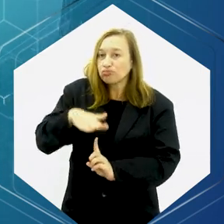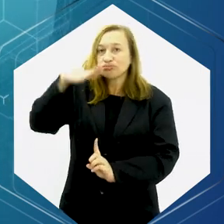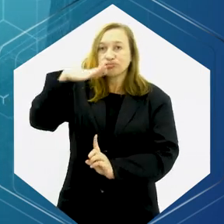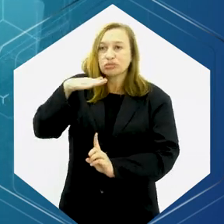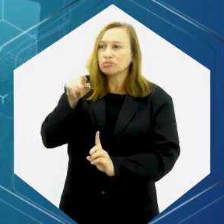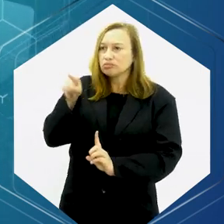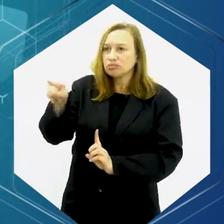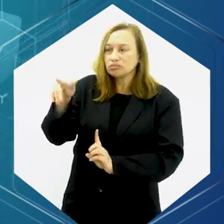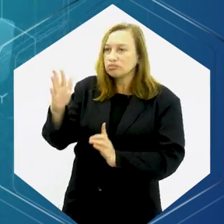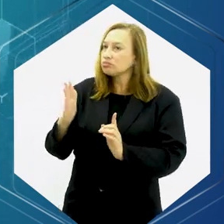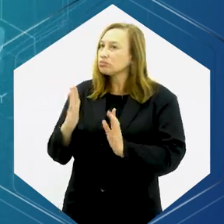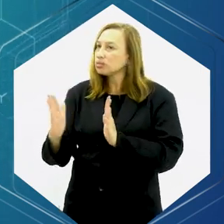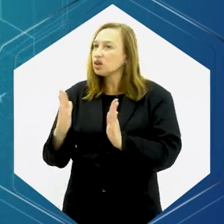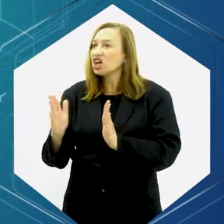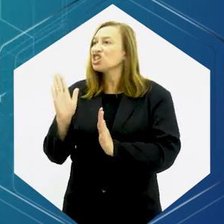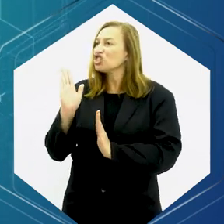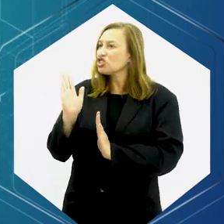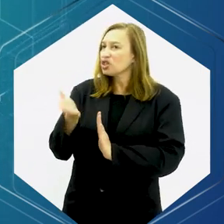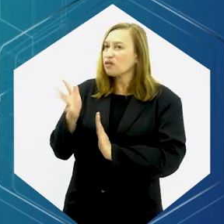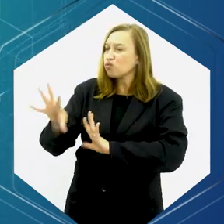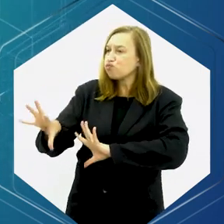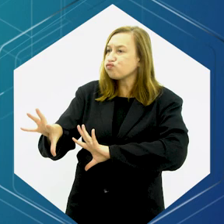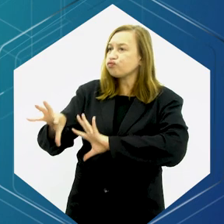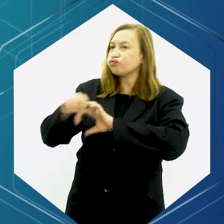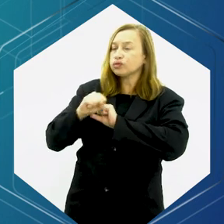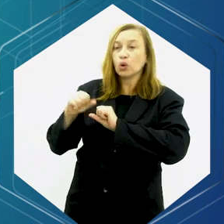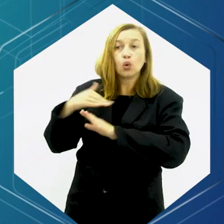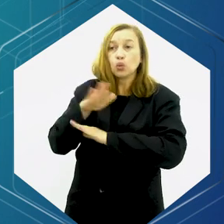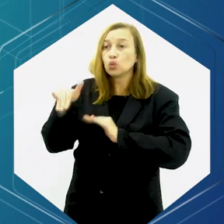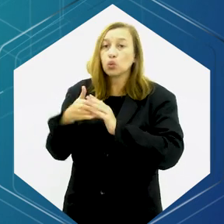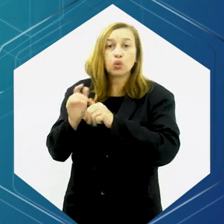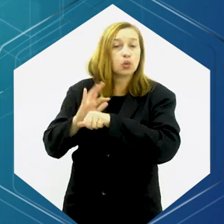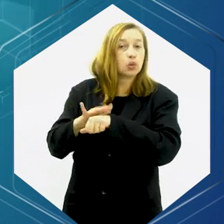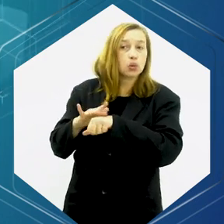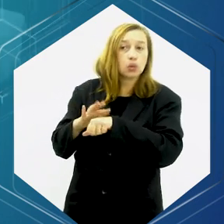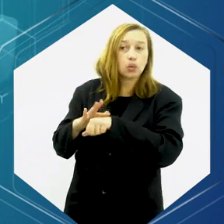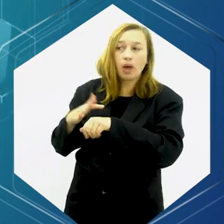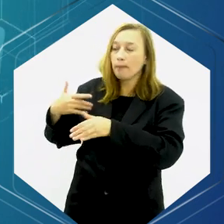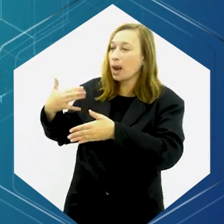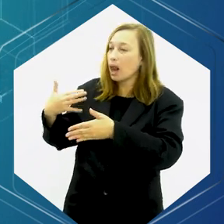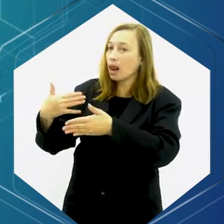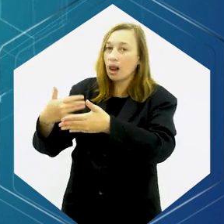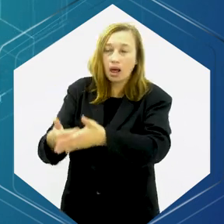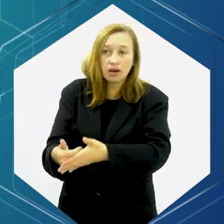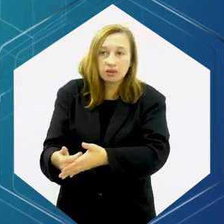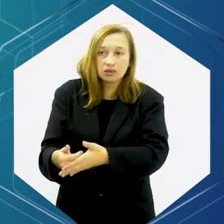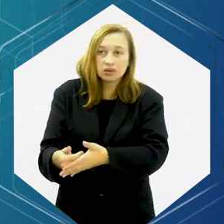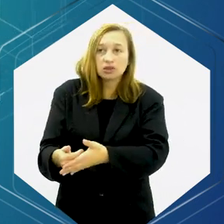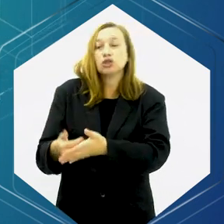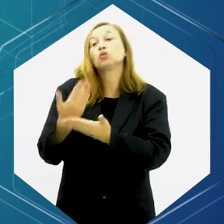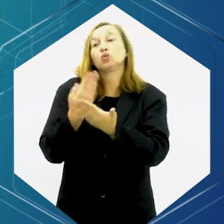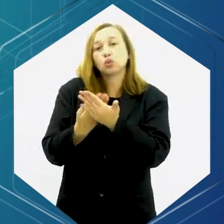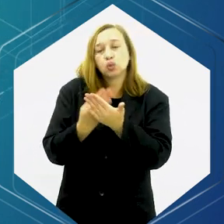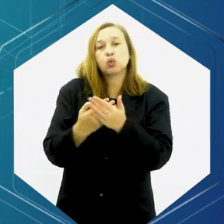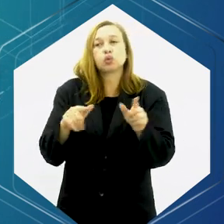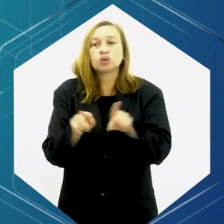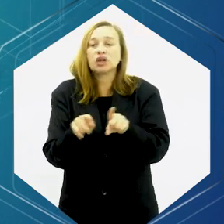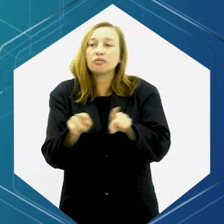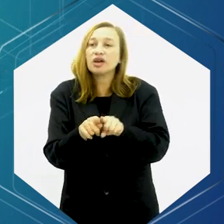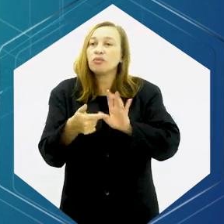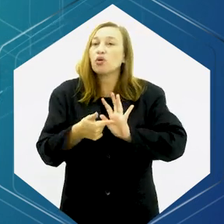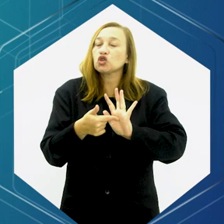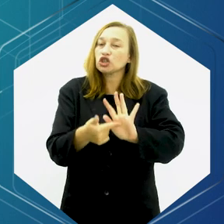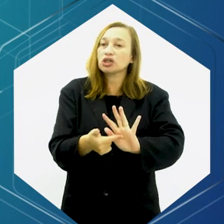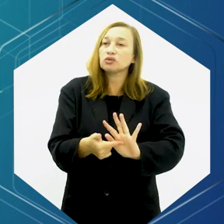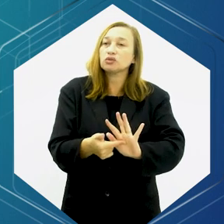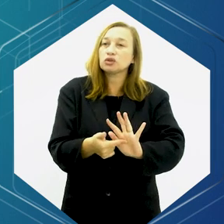adulta na fase adulta né ela já vai ter acumulado Todo essa carga de doenças ao longo da sua vida e tem estudos também